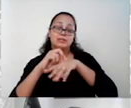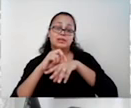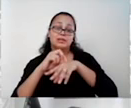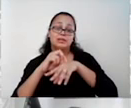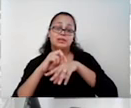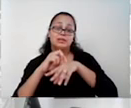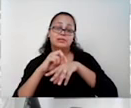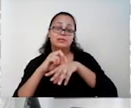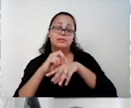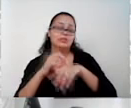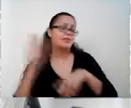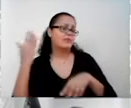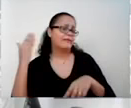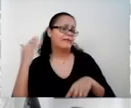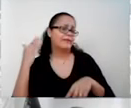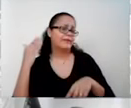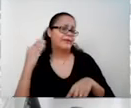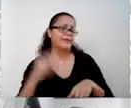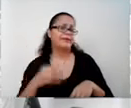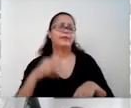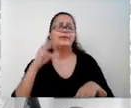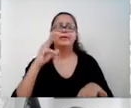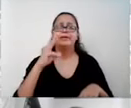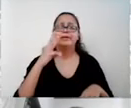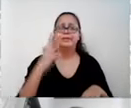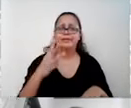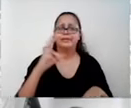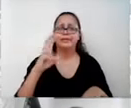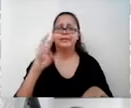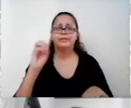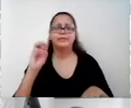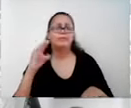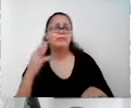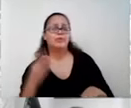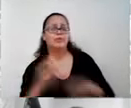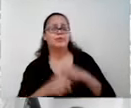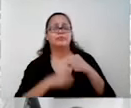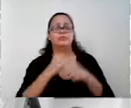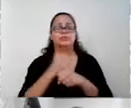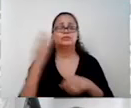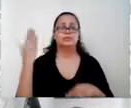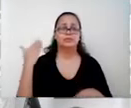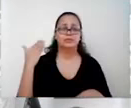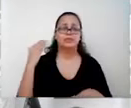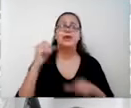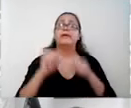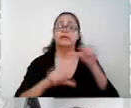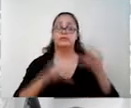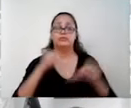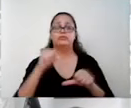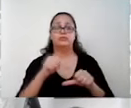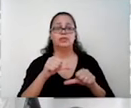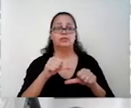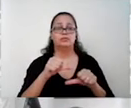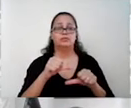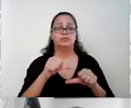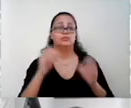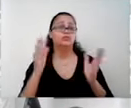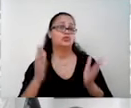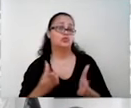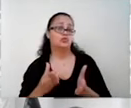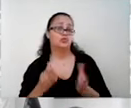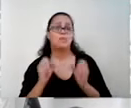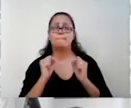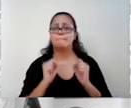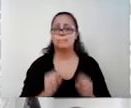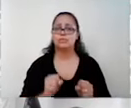daquela época, 350 milhões de anos, eram muito diferentes das libélulas atuais. Elas poderiam chegar até 70